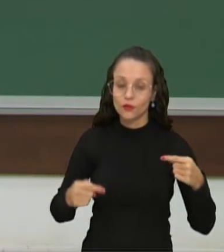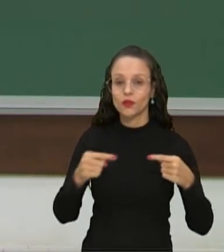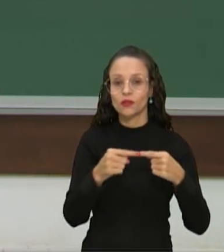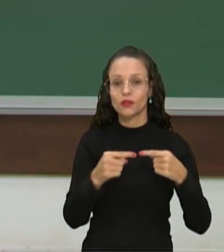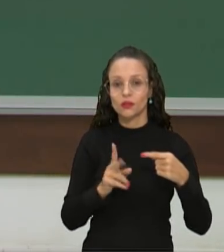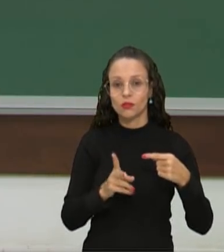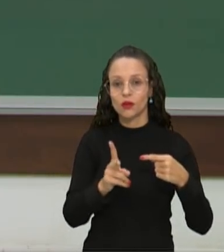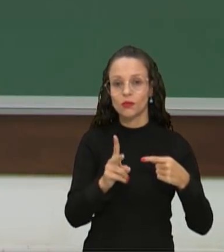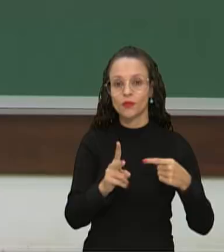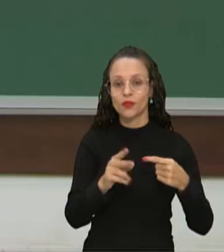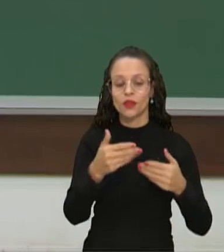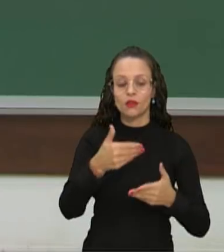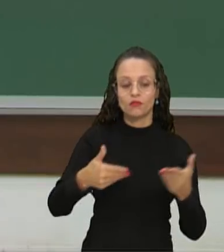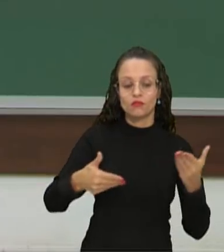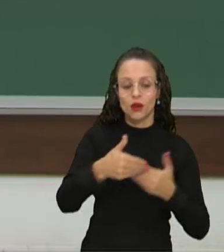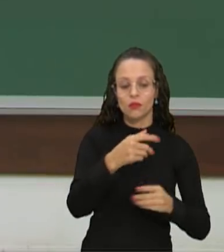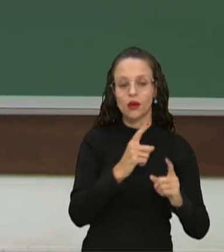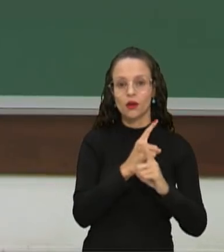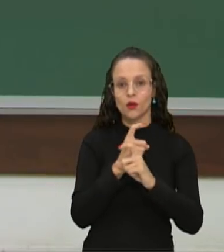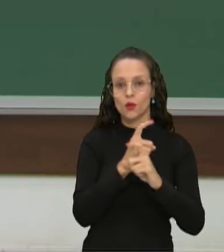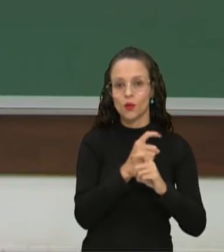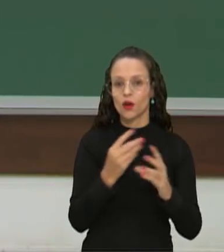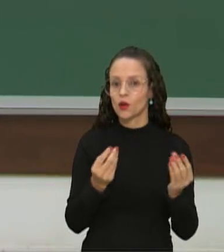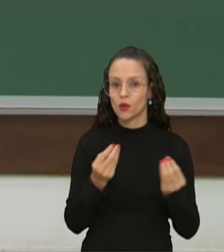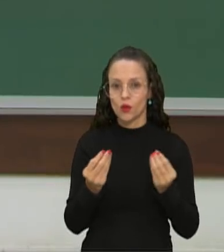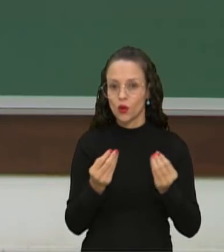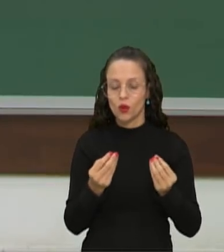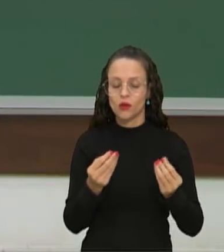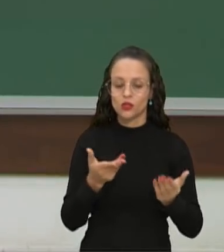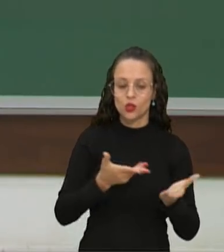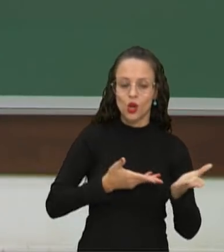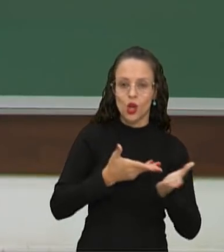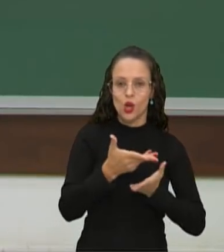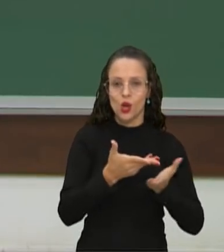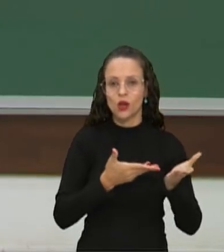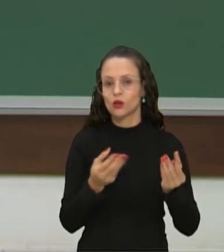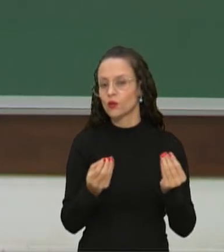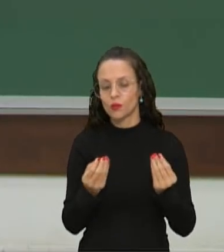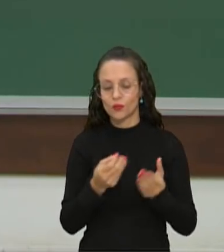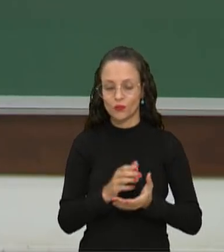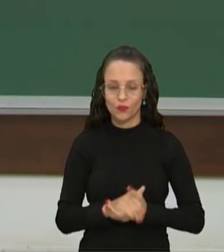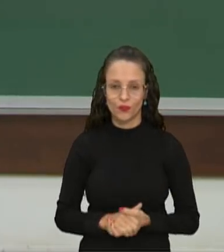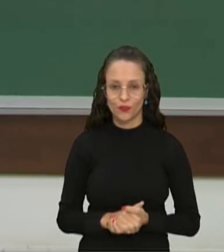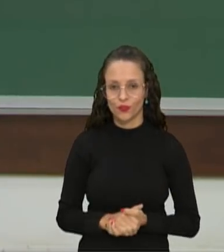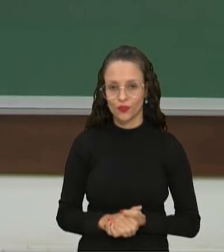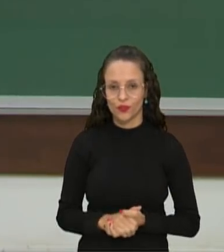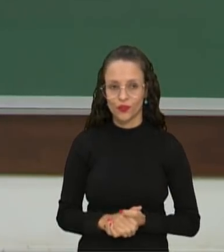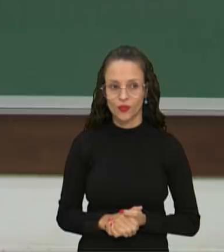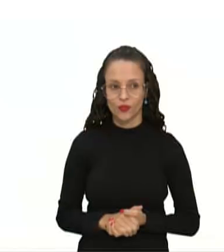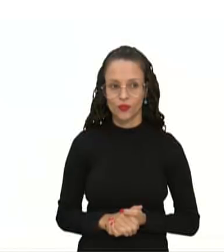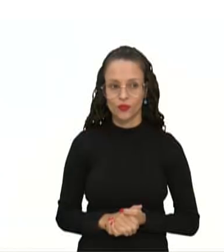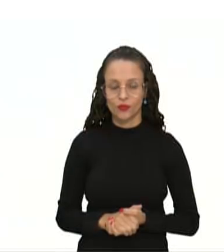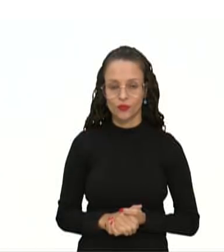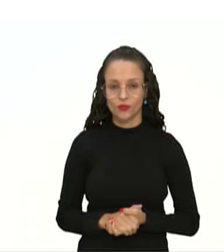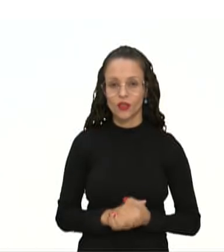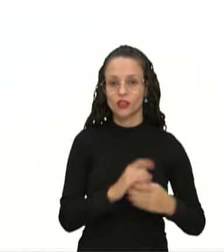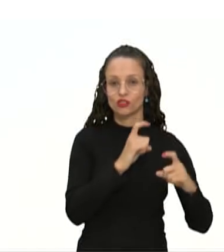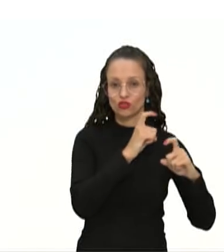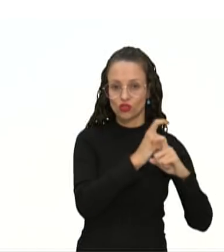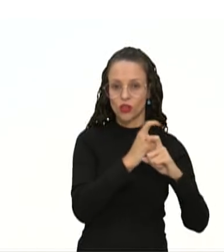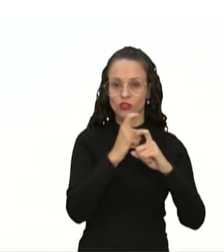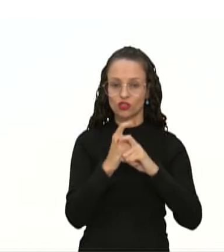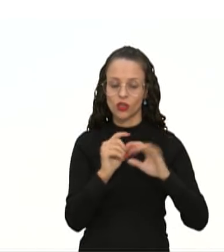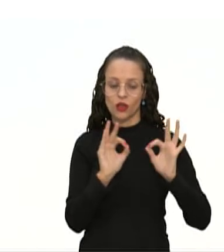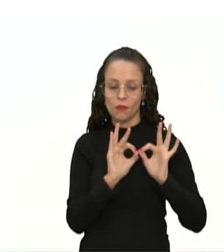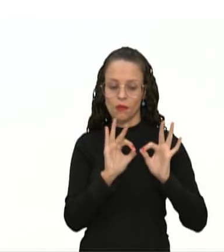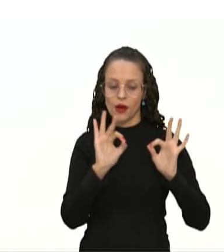nossa frequência de crossing over? Do que depende, então, essa frequência dessa troca entre pedaços de cromossomos? Da distância dos genes. A gente acabou